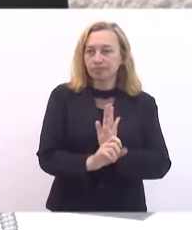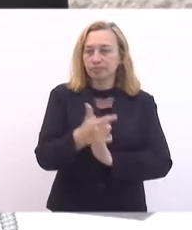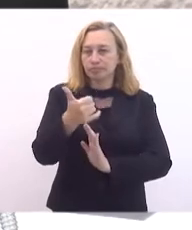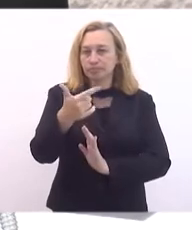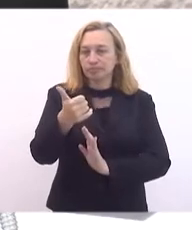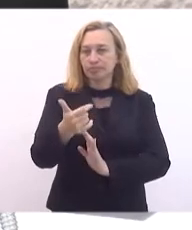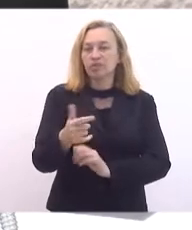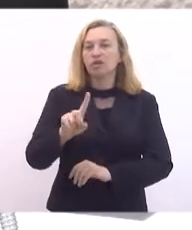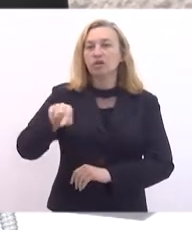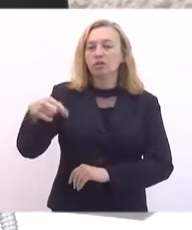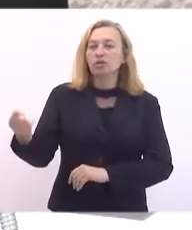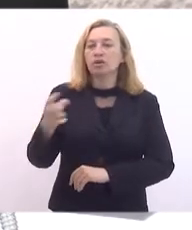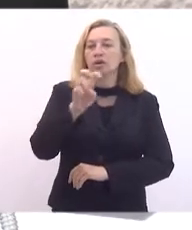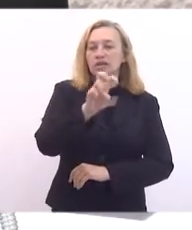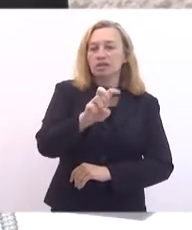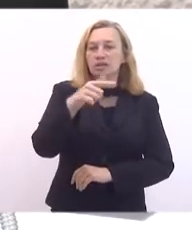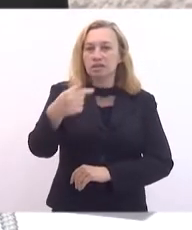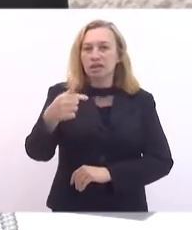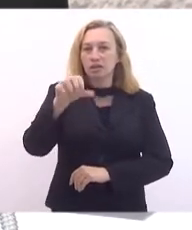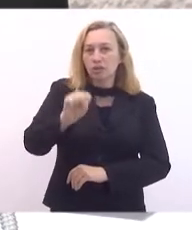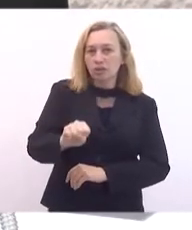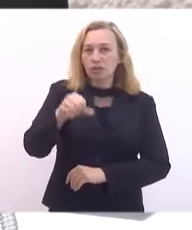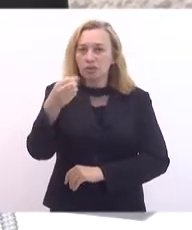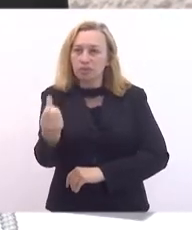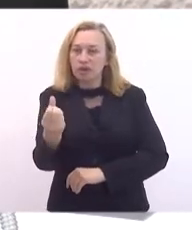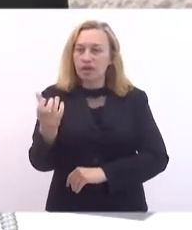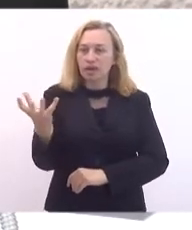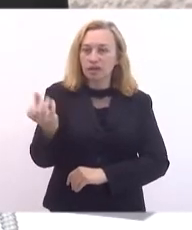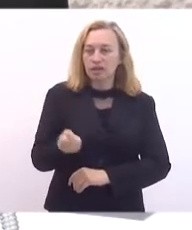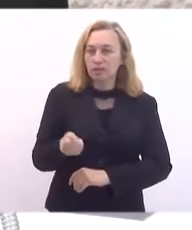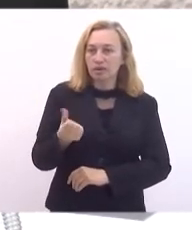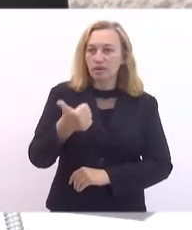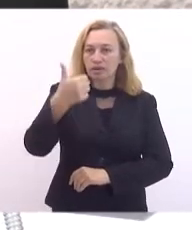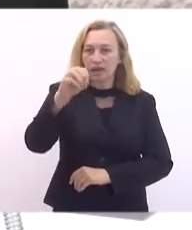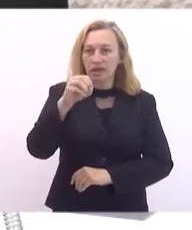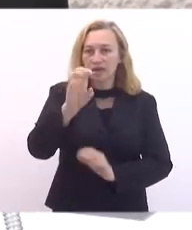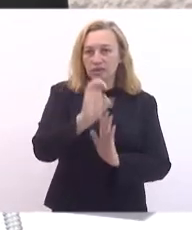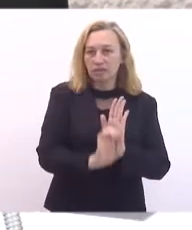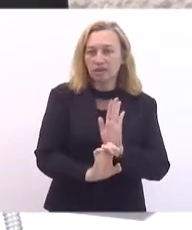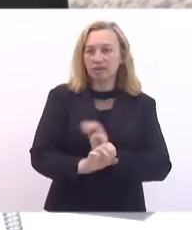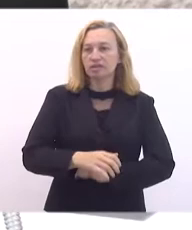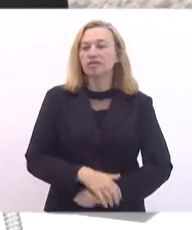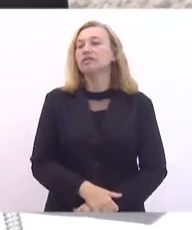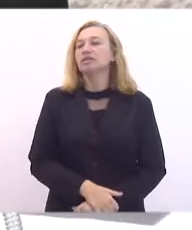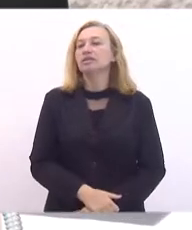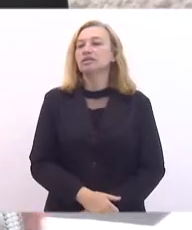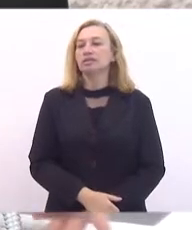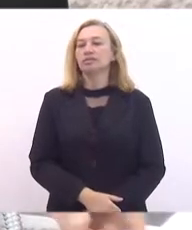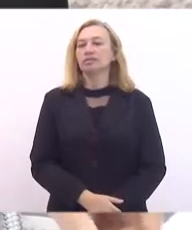de 578 meia recebeu dez emendas